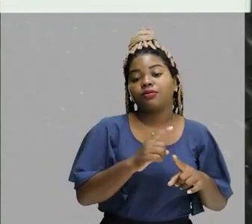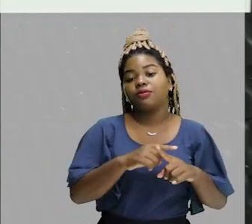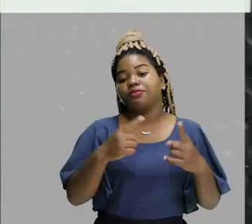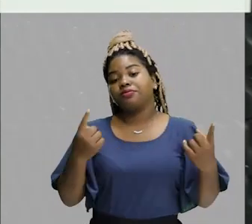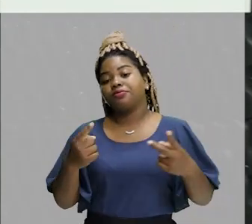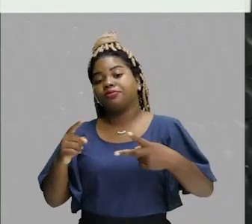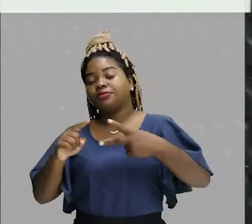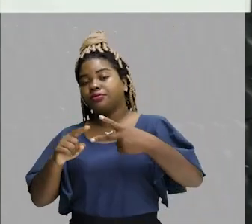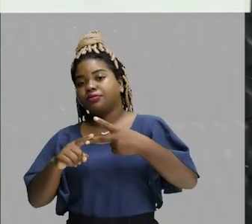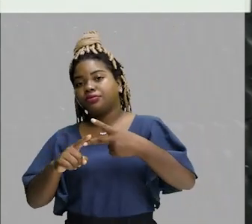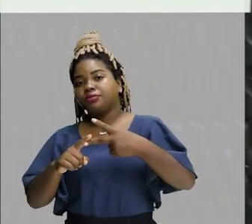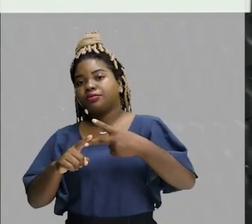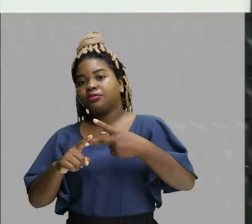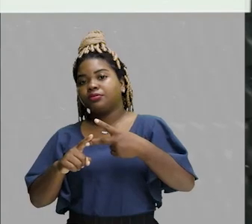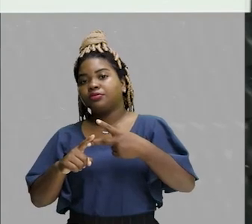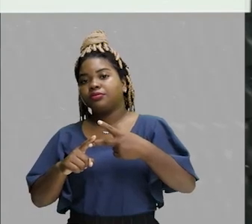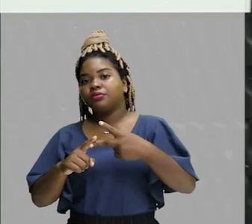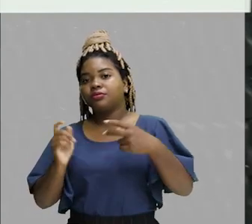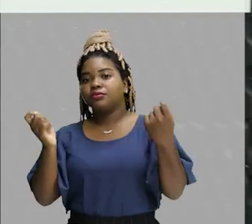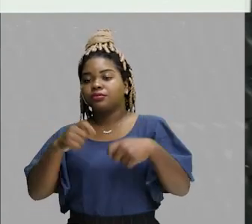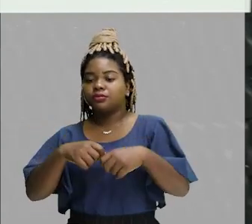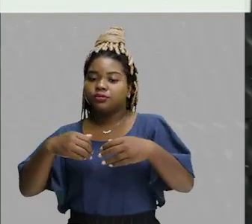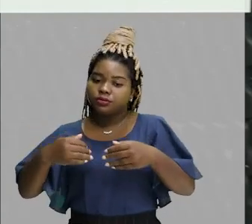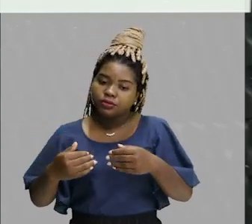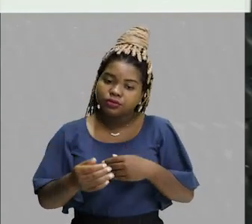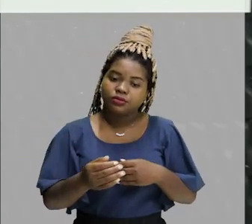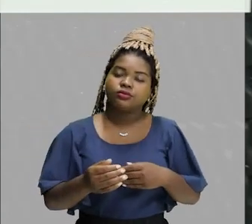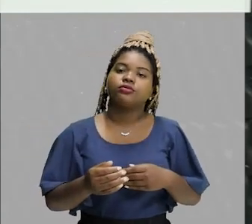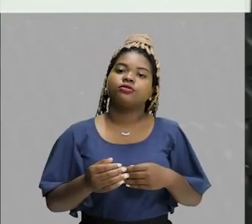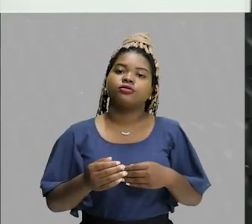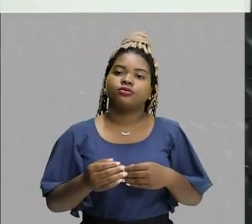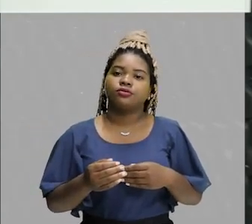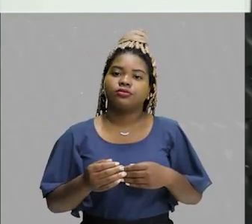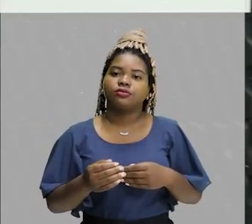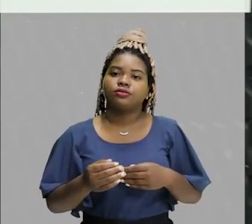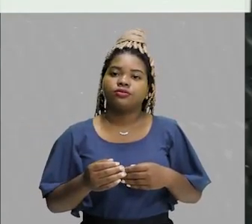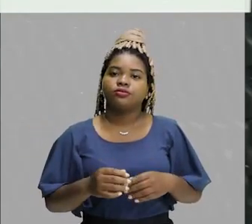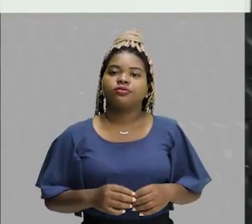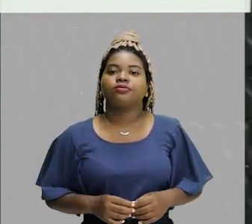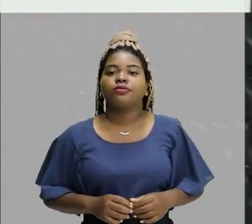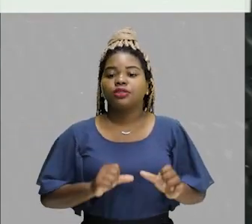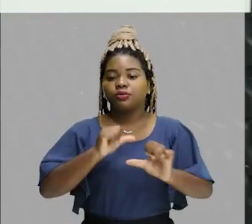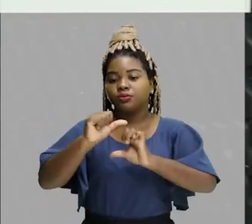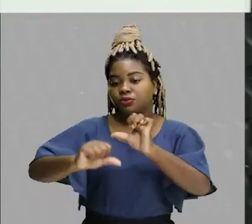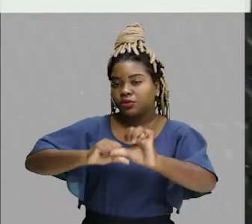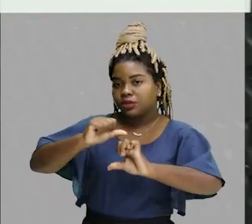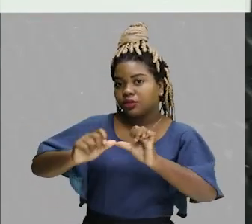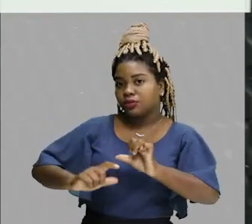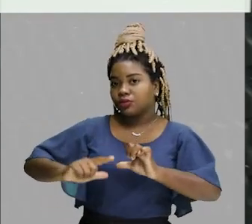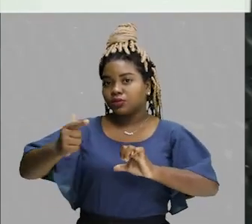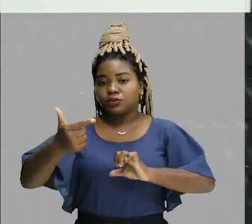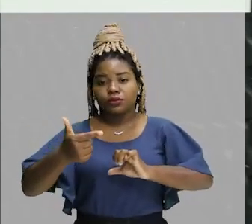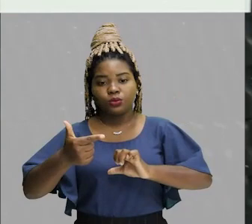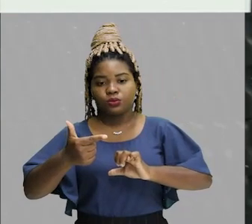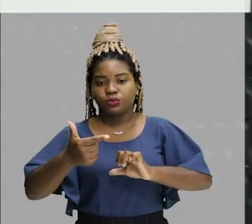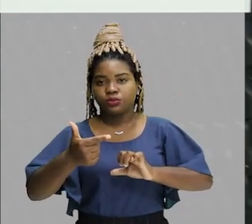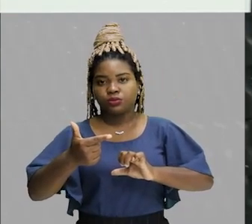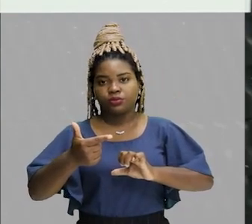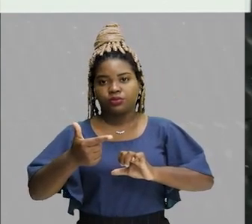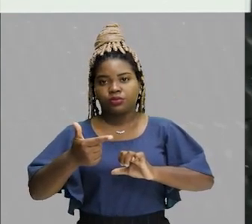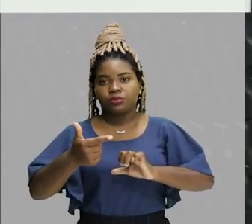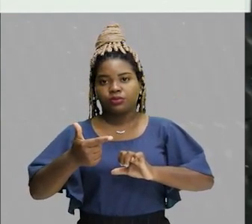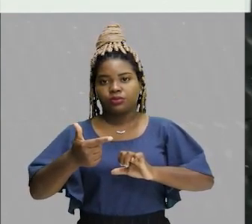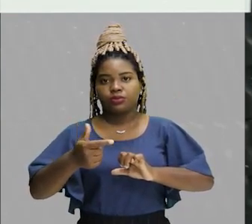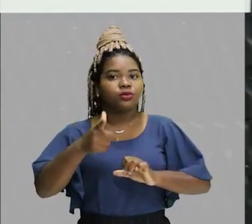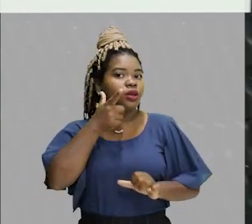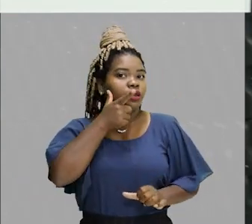a ultrapassar estes elementos e atribuir até aos outros que eu não analisei a possibilidade deles se